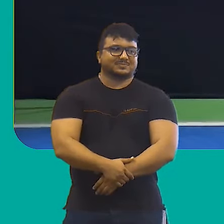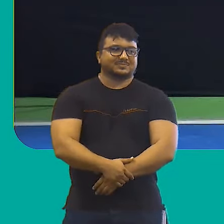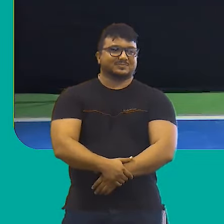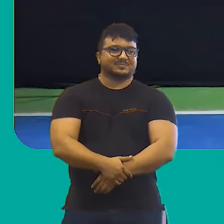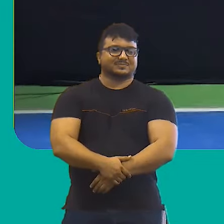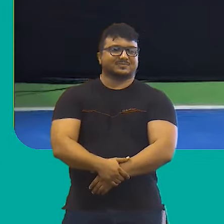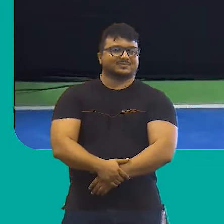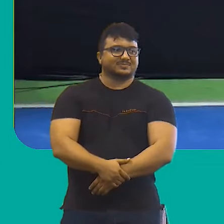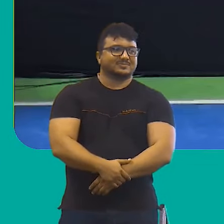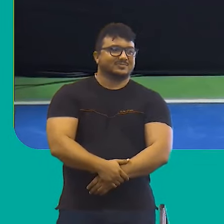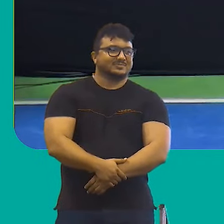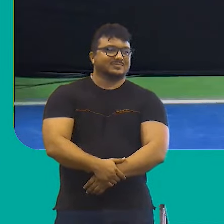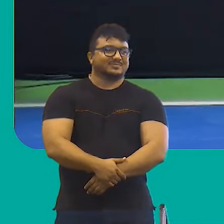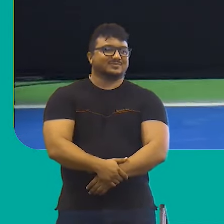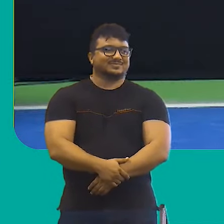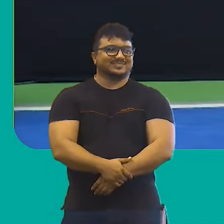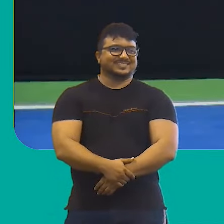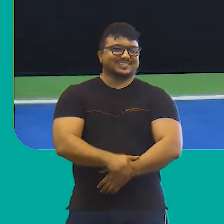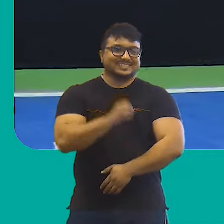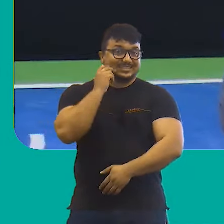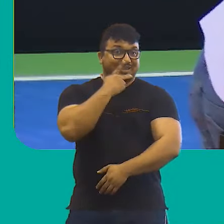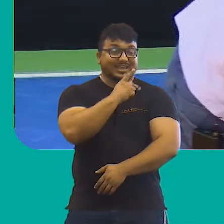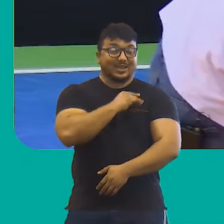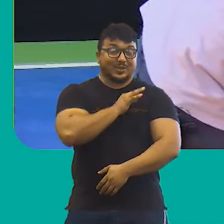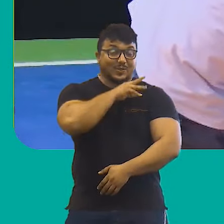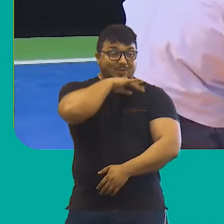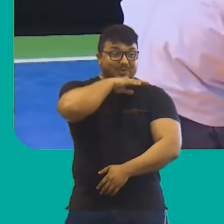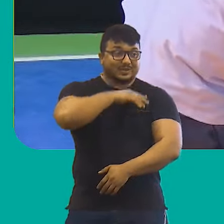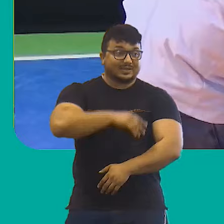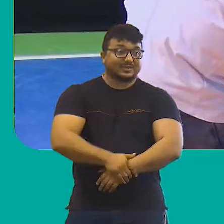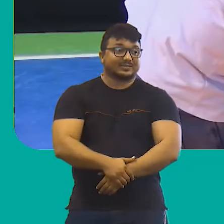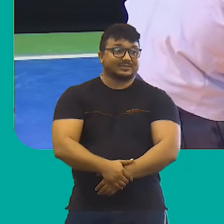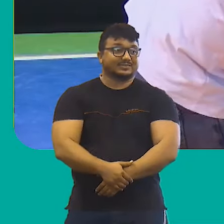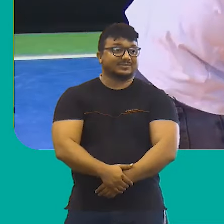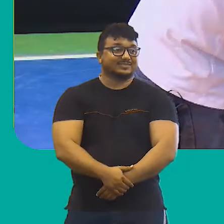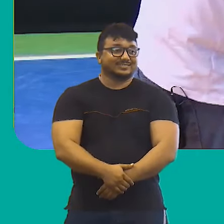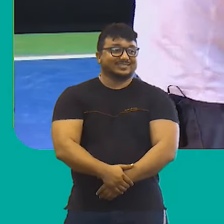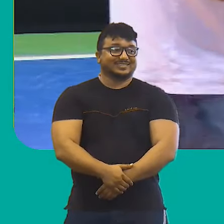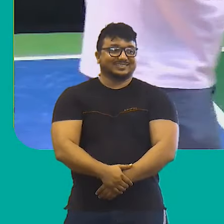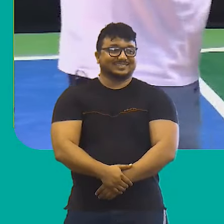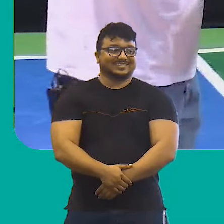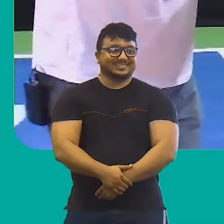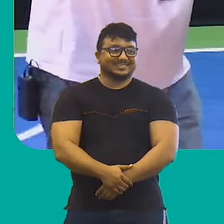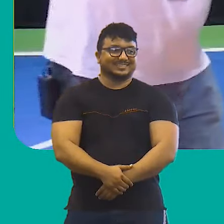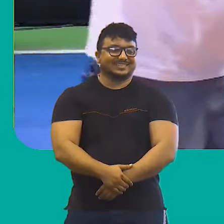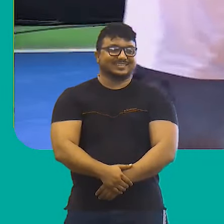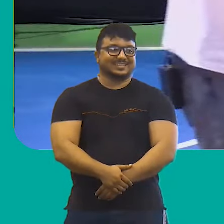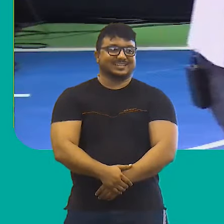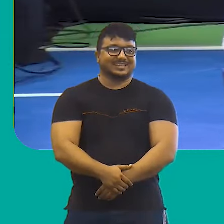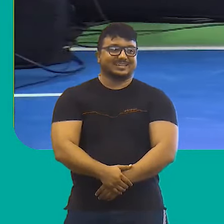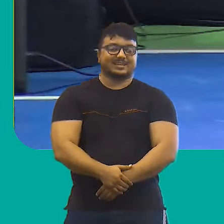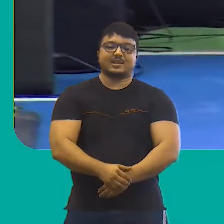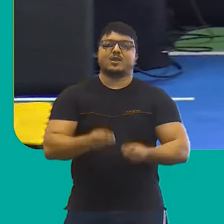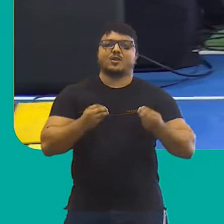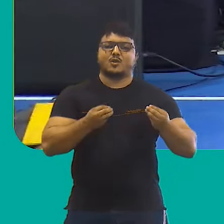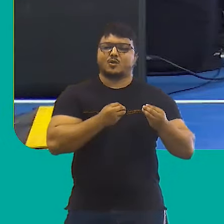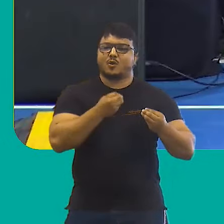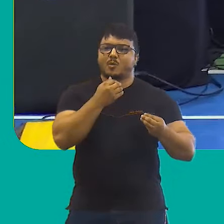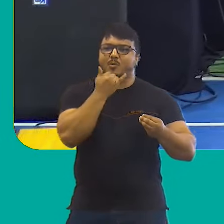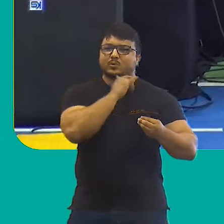Apagou de novo. Esse celular dele é muito ruim, né? Tá carregando, mano. Como é que o celular dele